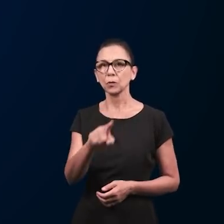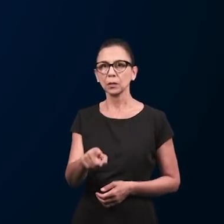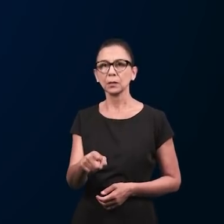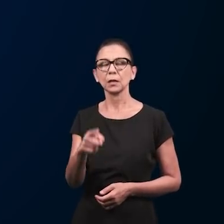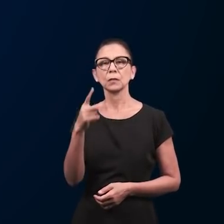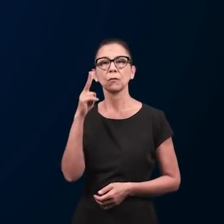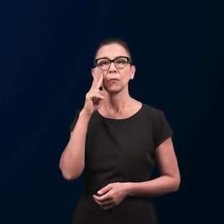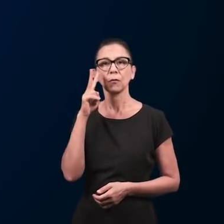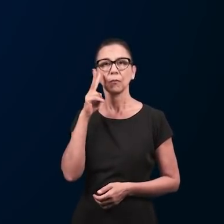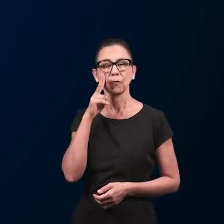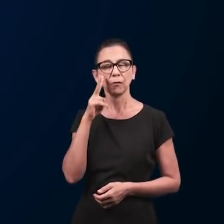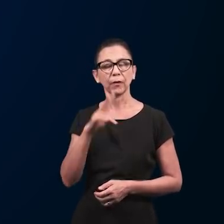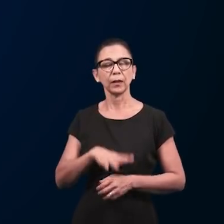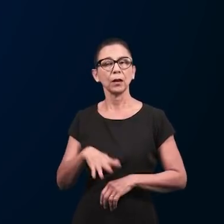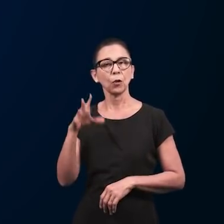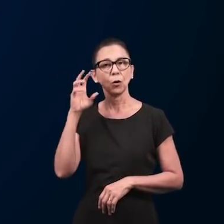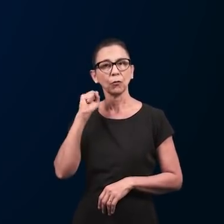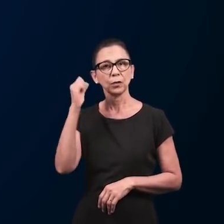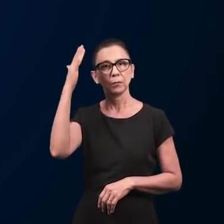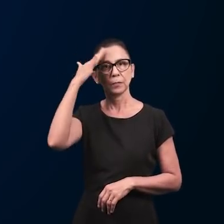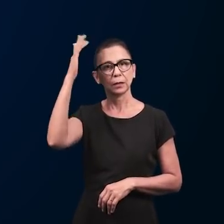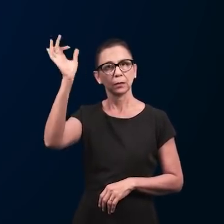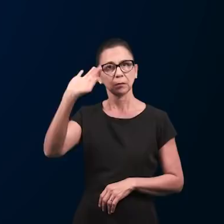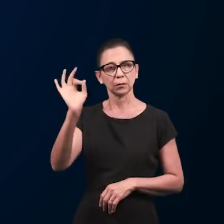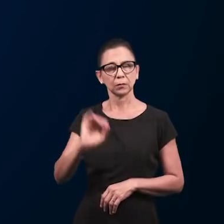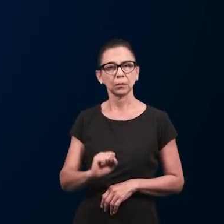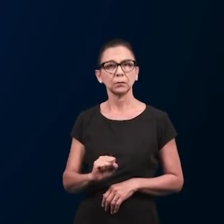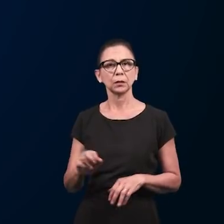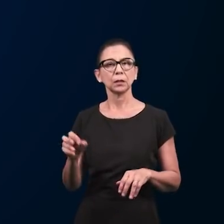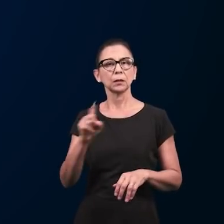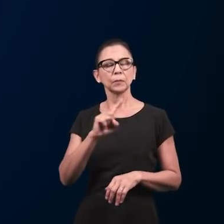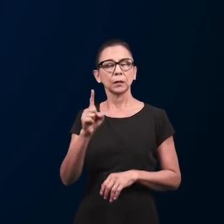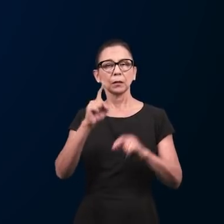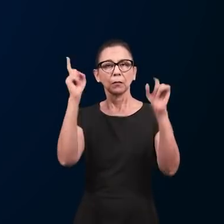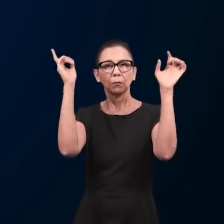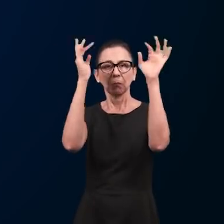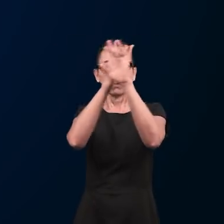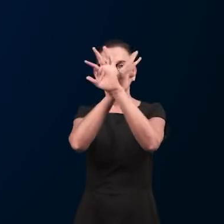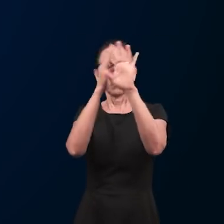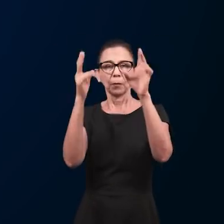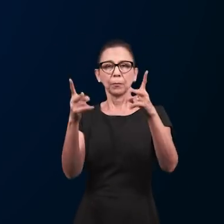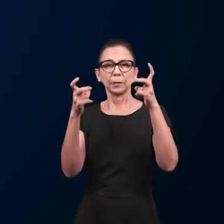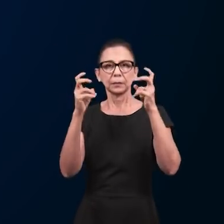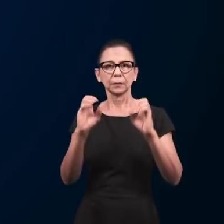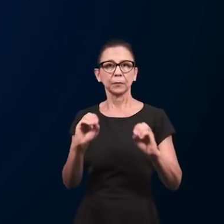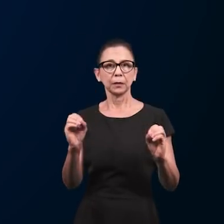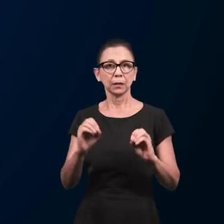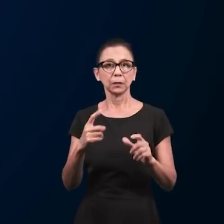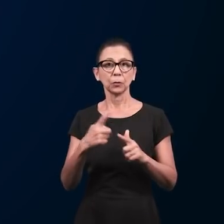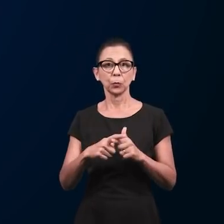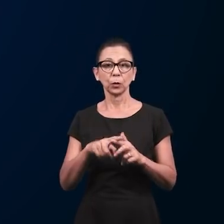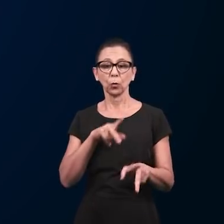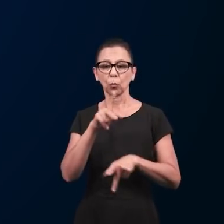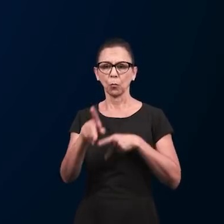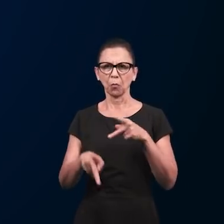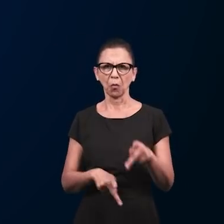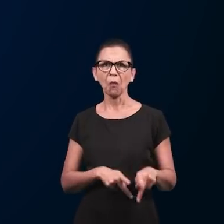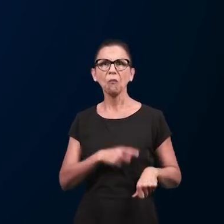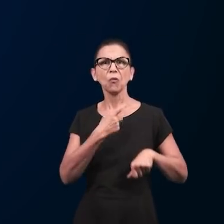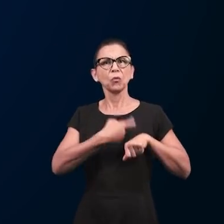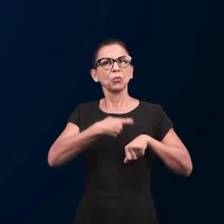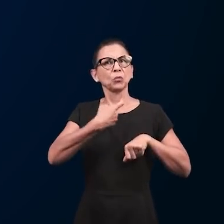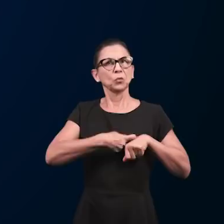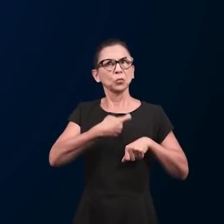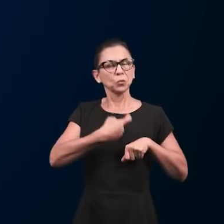não compreendereis. E vendo, vereis, mas não percebereis. Porque o coração deste povo